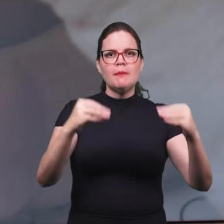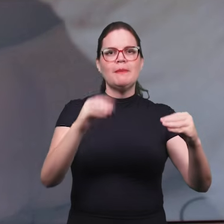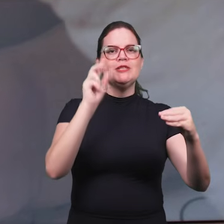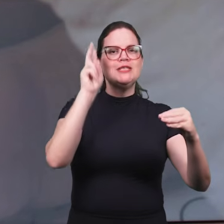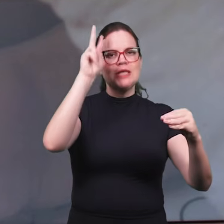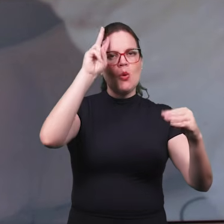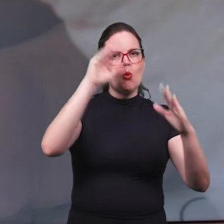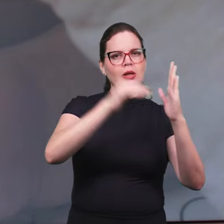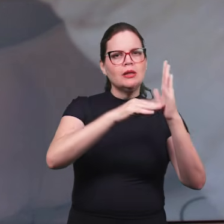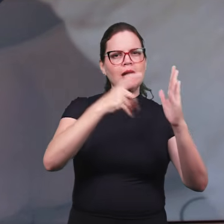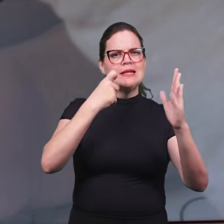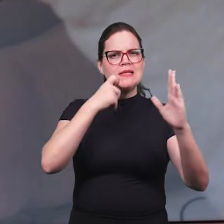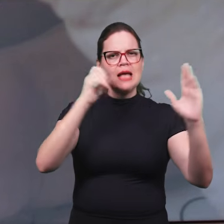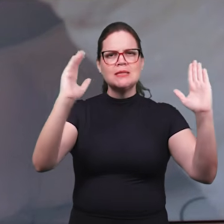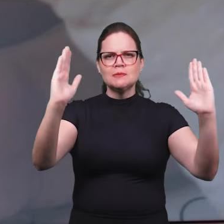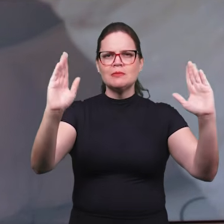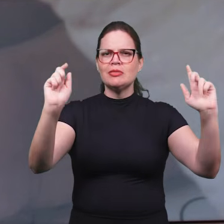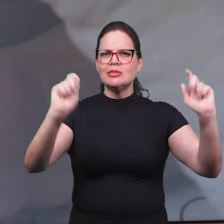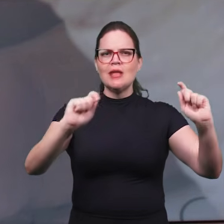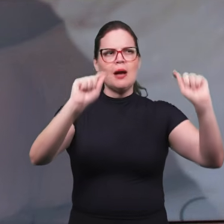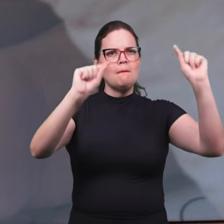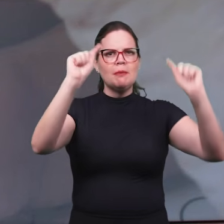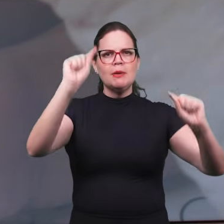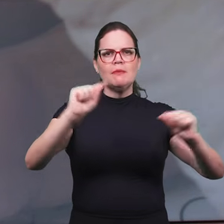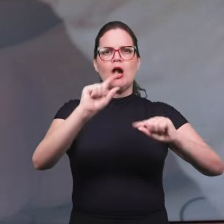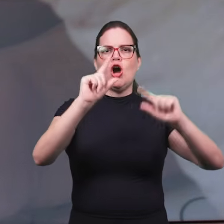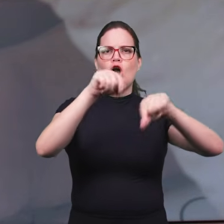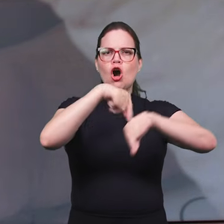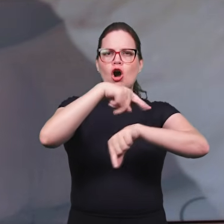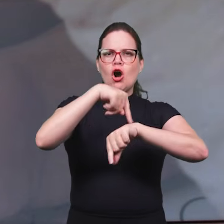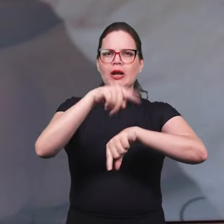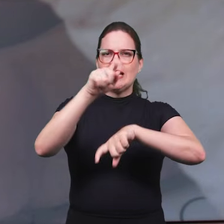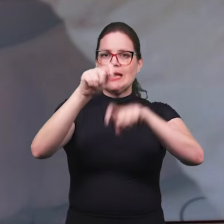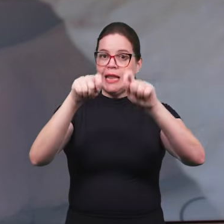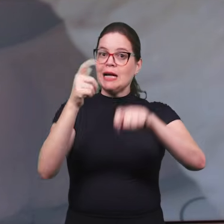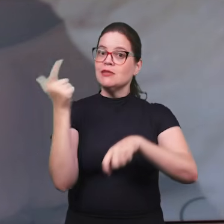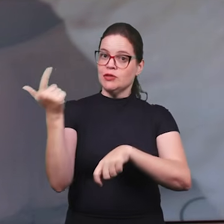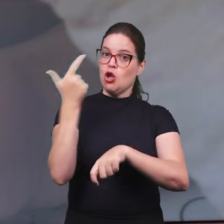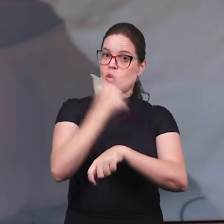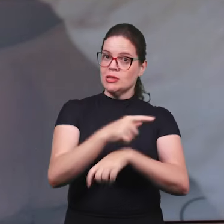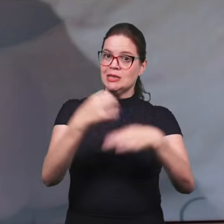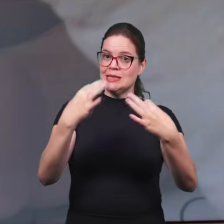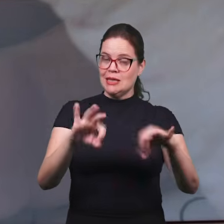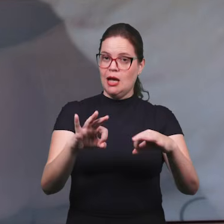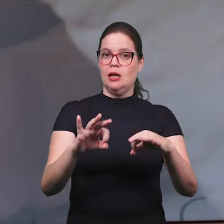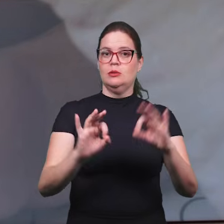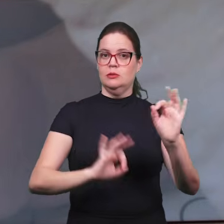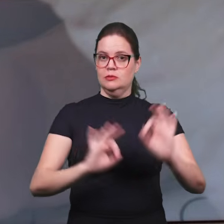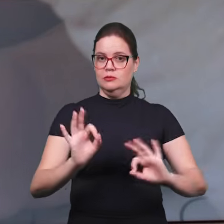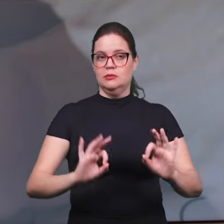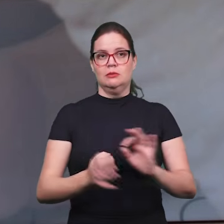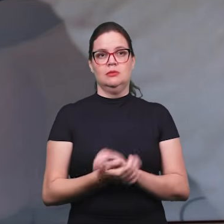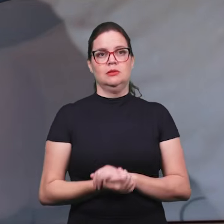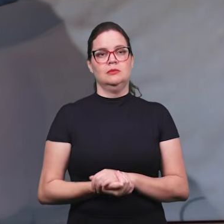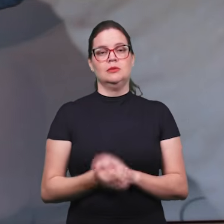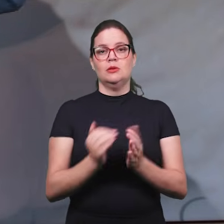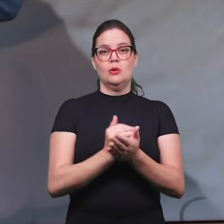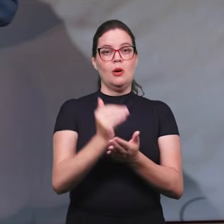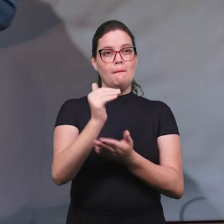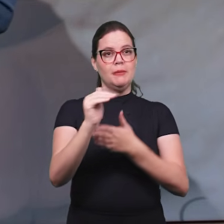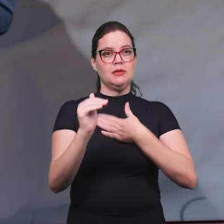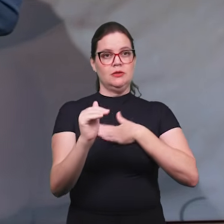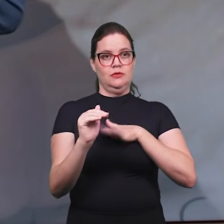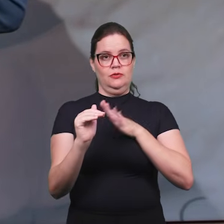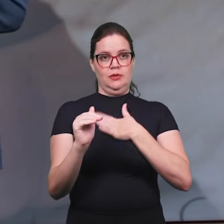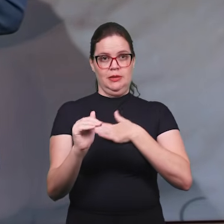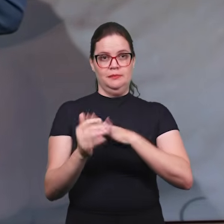é pequena, mas que você consegue cumprir. Não adianta você fazer metas que você não consegue executar. Então,